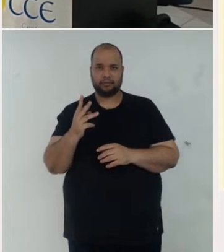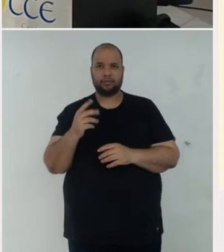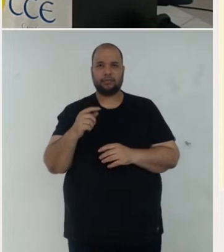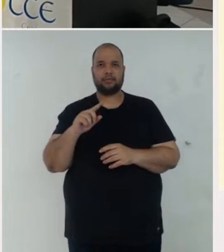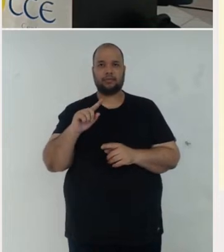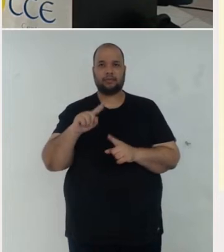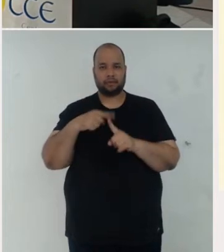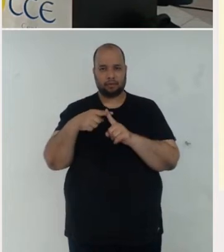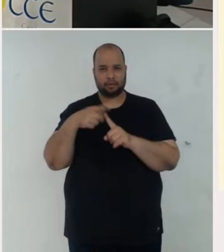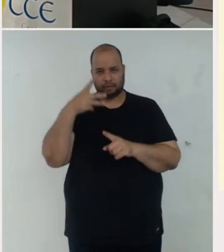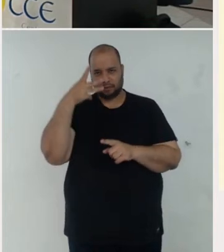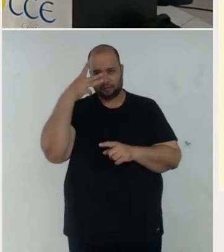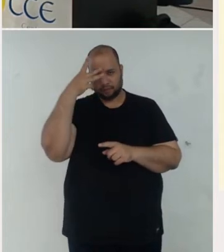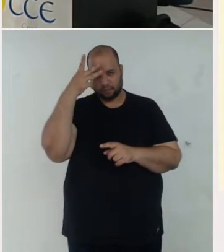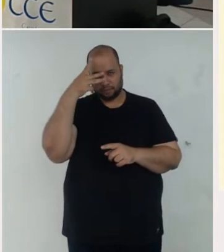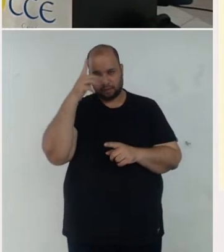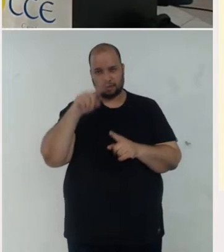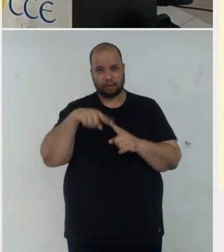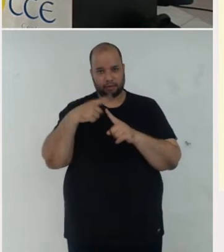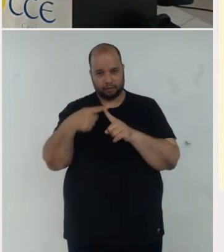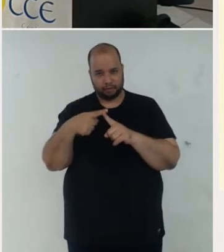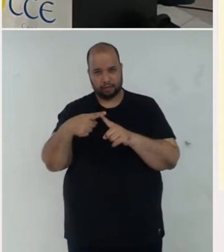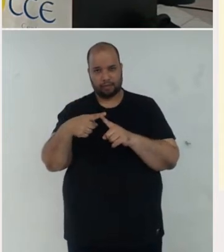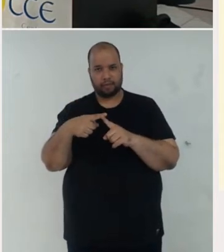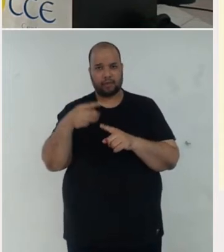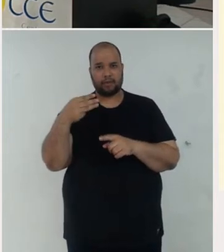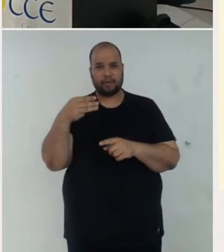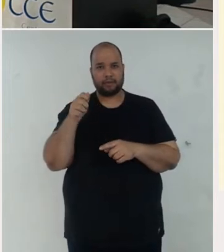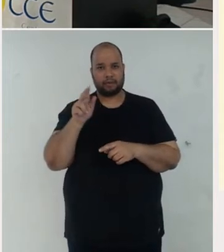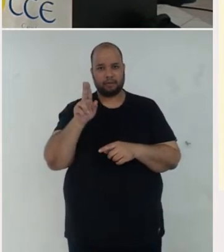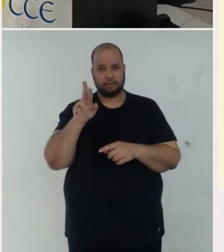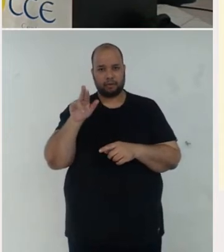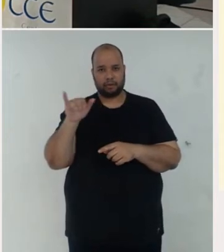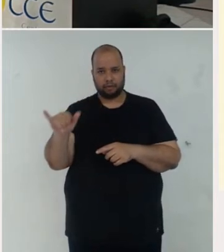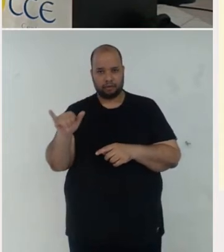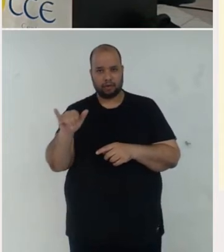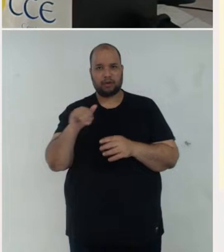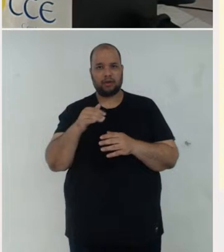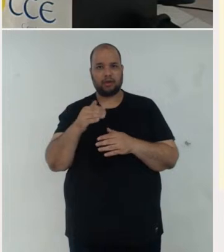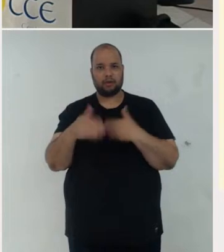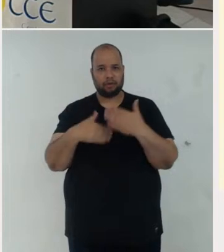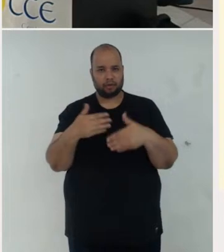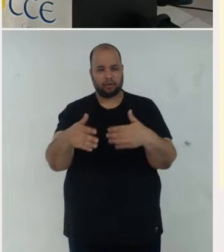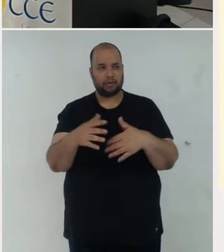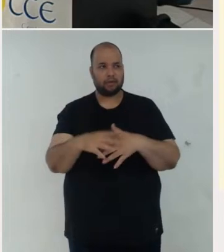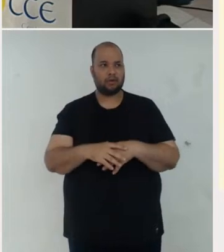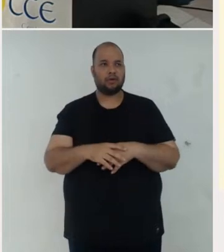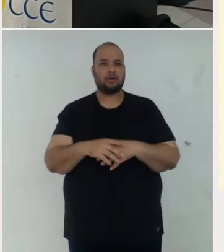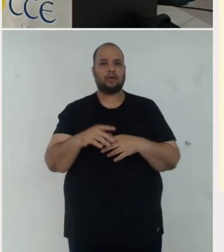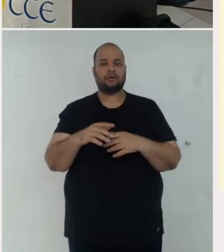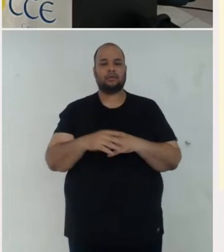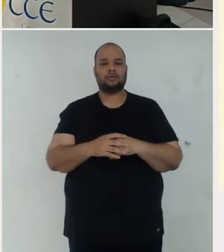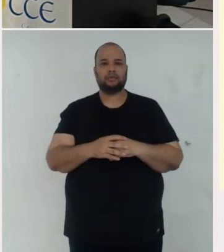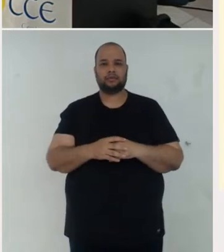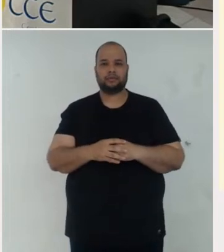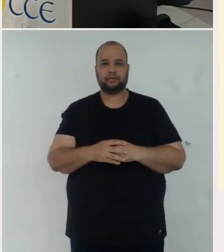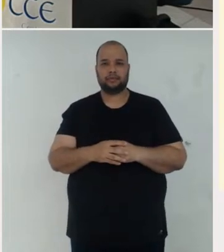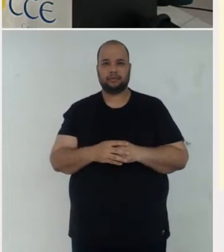né, e mais o professor Mauri Furlan, que orientou inicialmente o Luiz Henrique Queriquet.